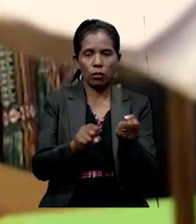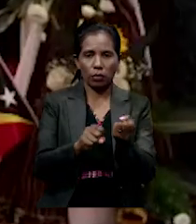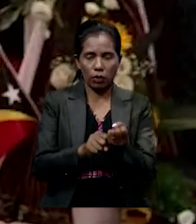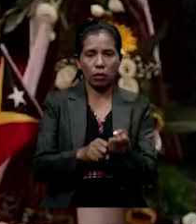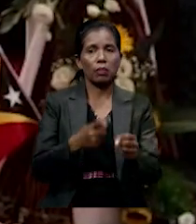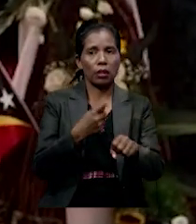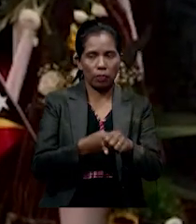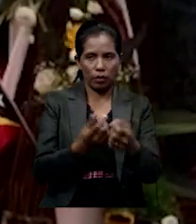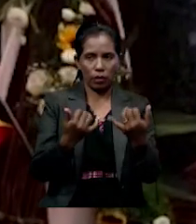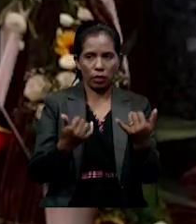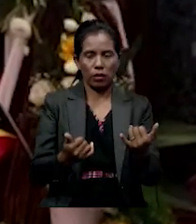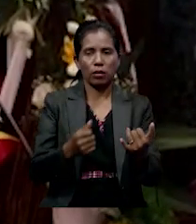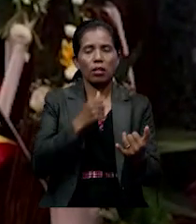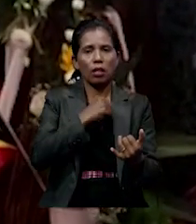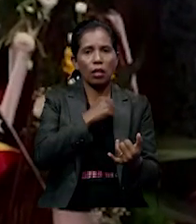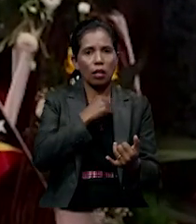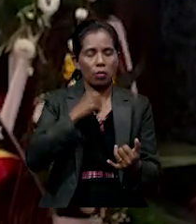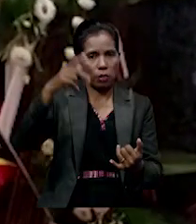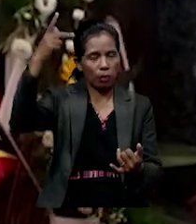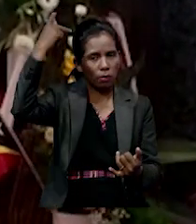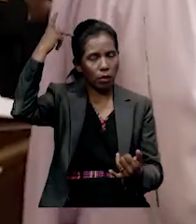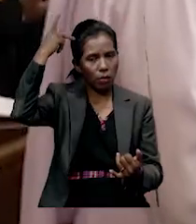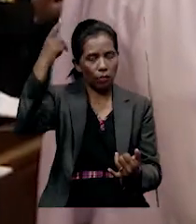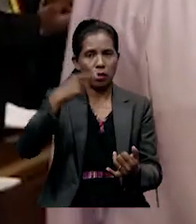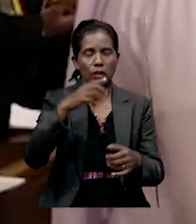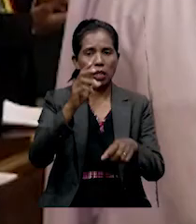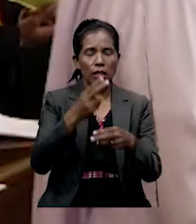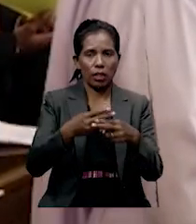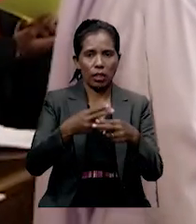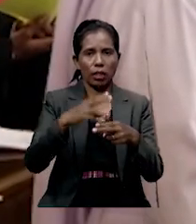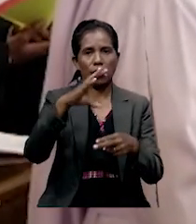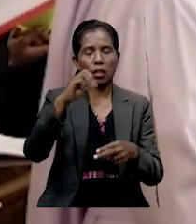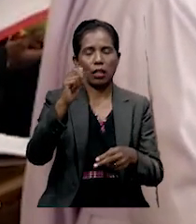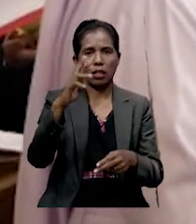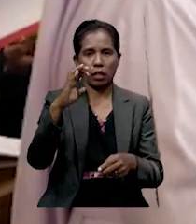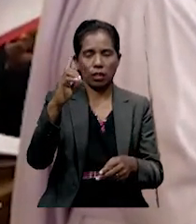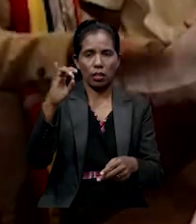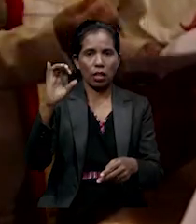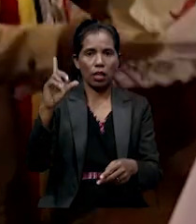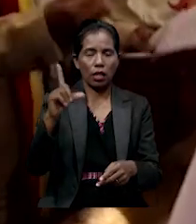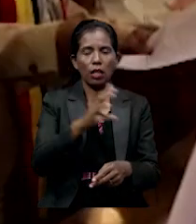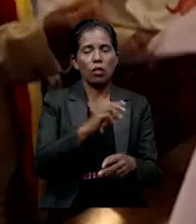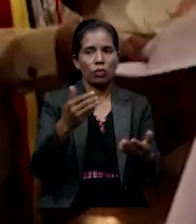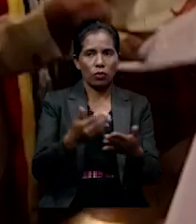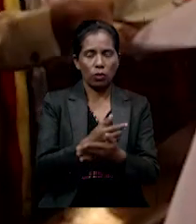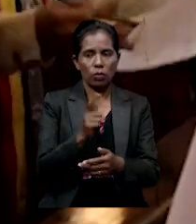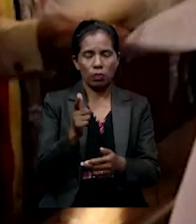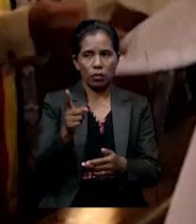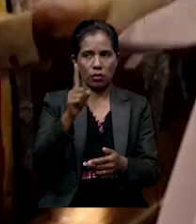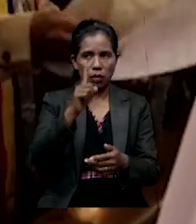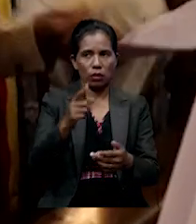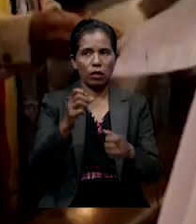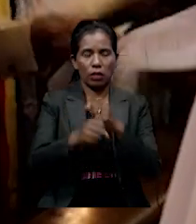ne, hafoim Papa Francisco anuncia narang Cardeal Fong Ruanulu Resing Ida Tinanem. Cardeal Virgilio